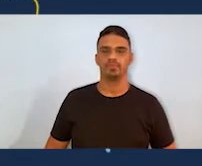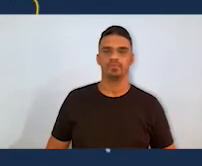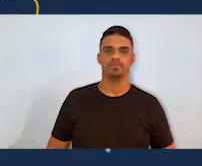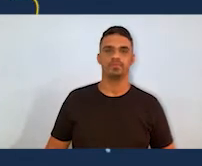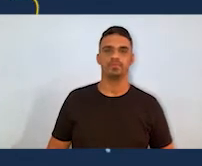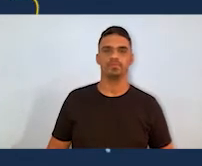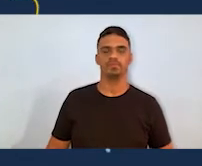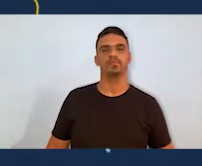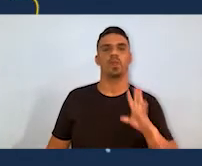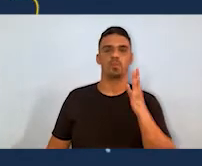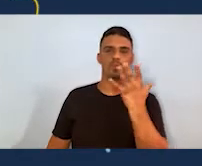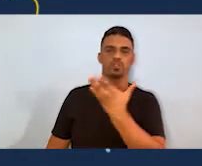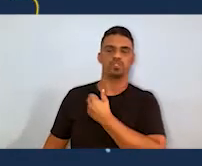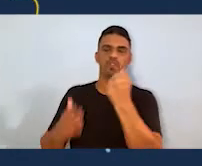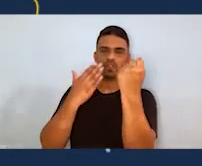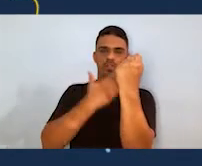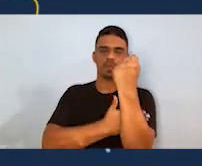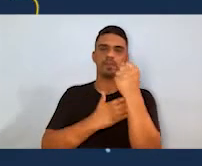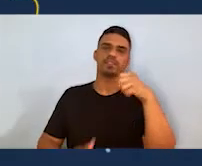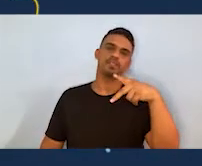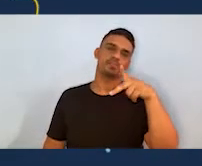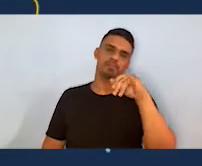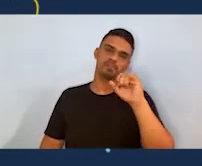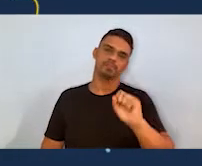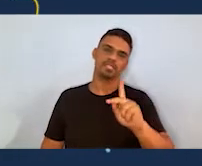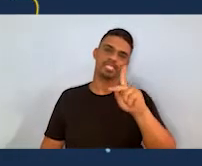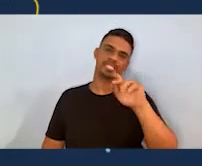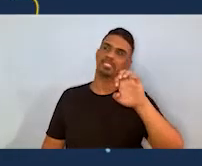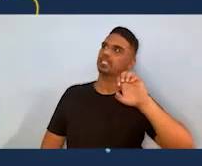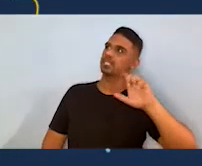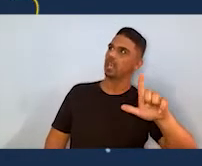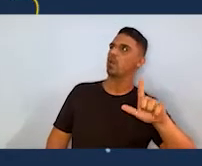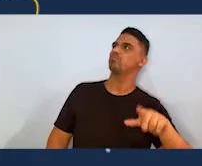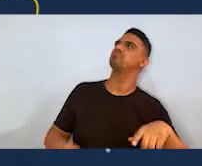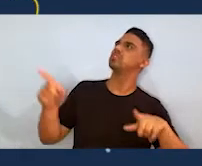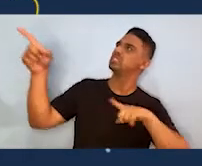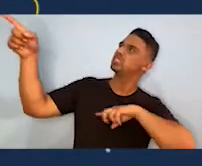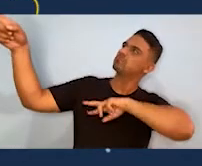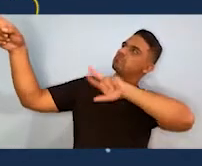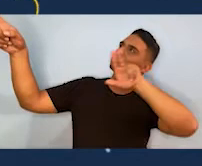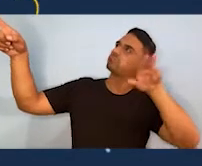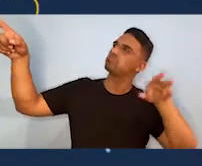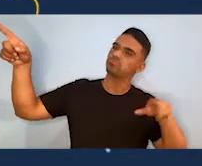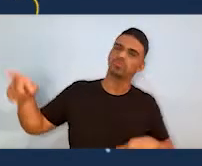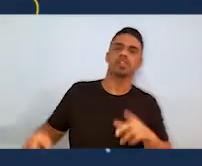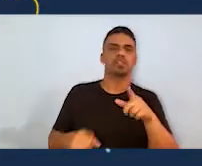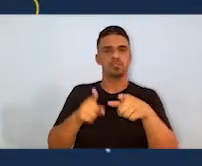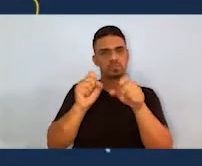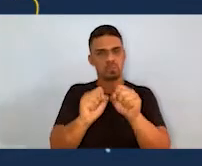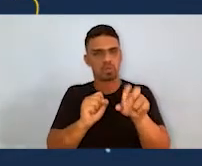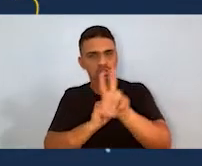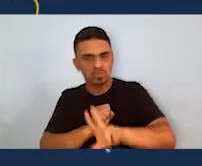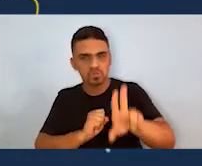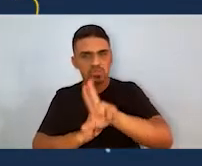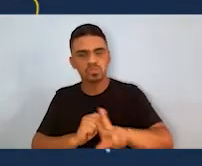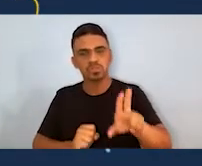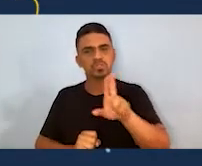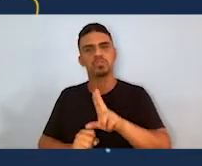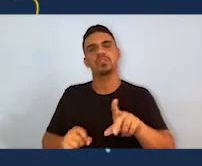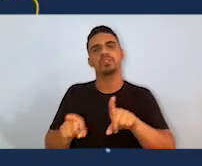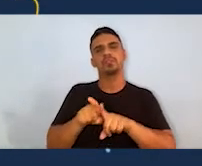Como um arquivo de Piskel. Mas também deve ter alguma situação aqui de vocês